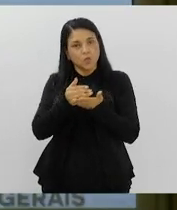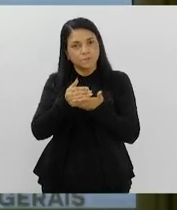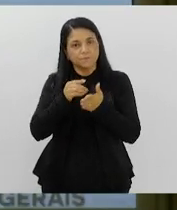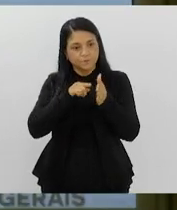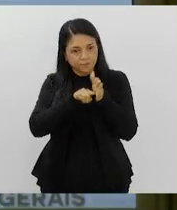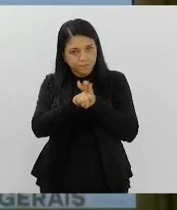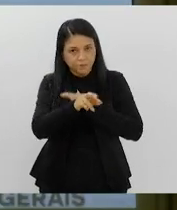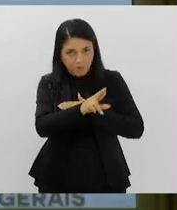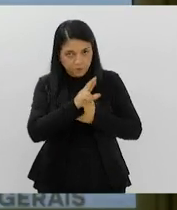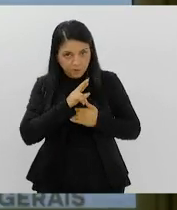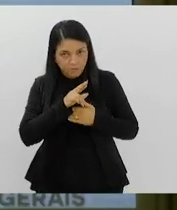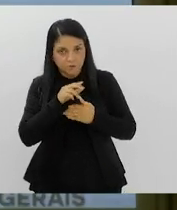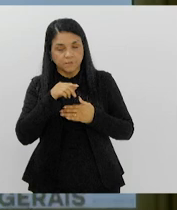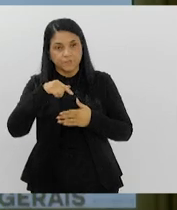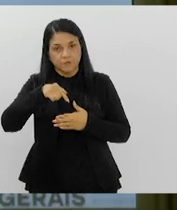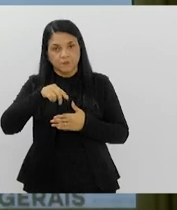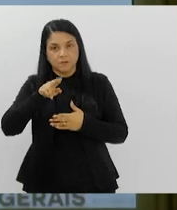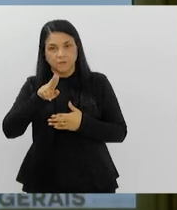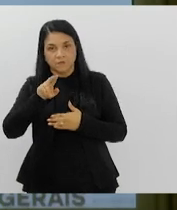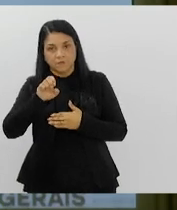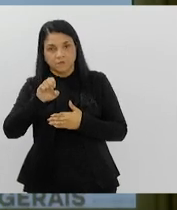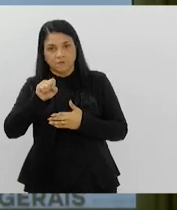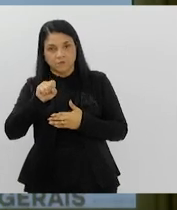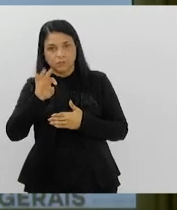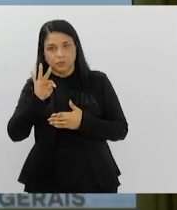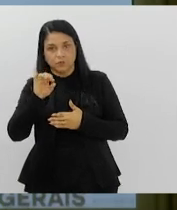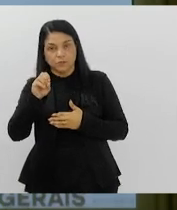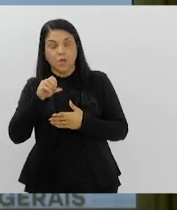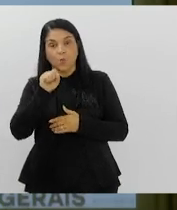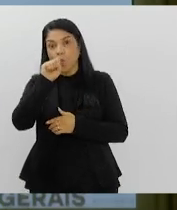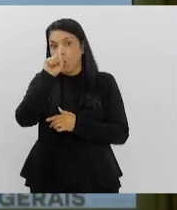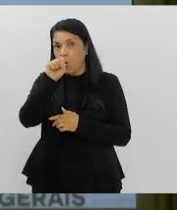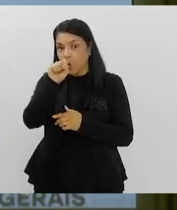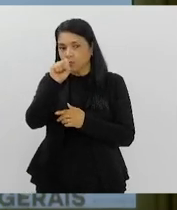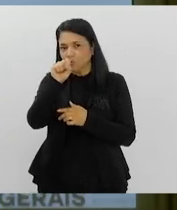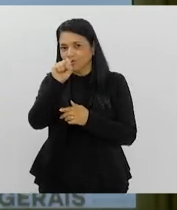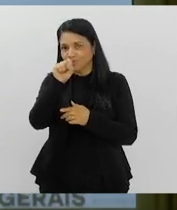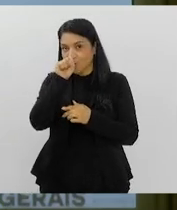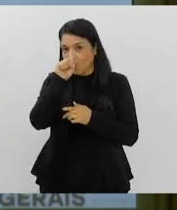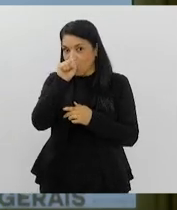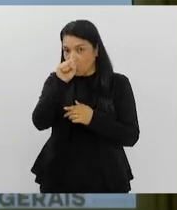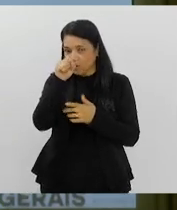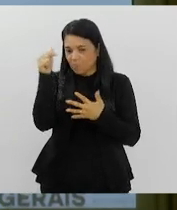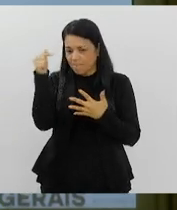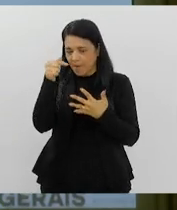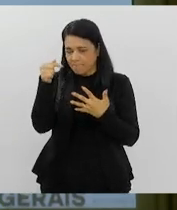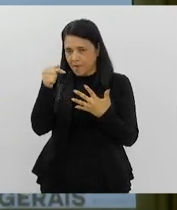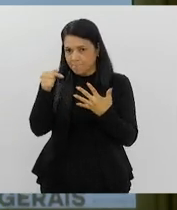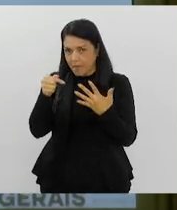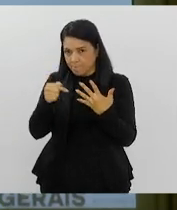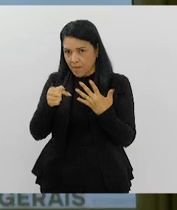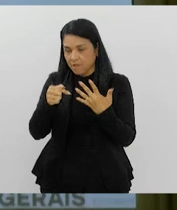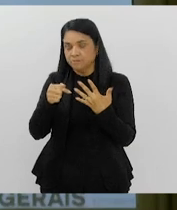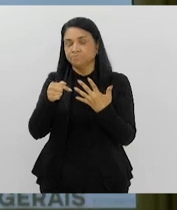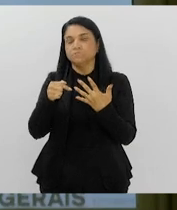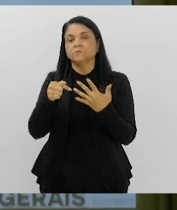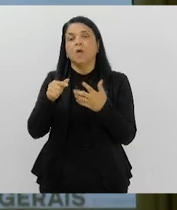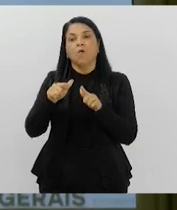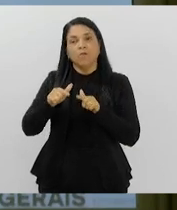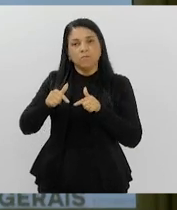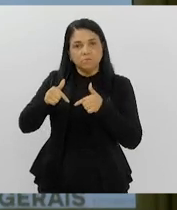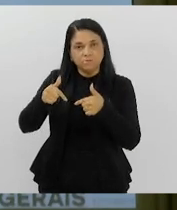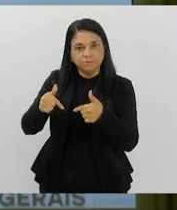nós identificamos 8 eixos muito importantes para nós atuarmos em toda a rede de Minas Gerais. E